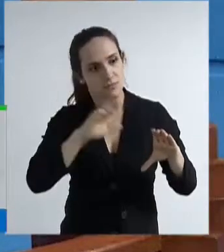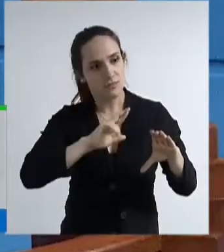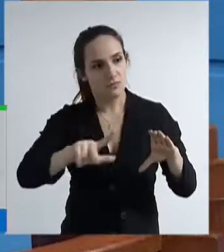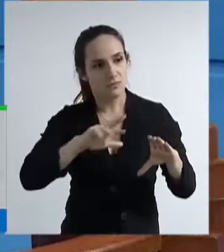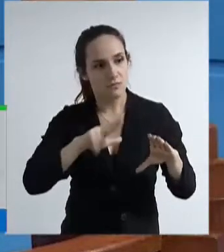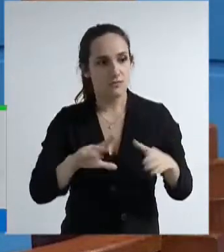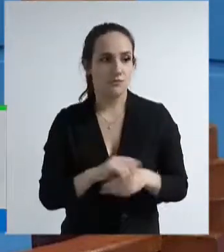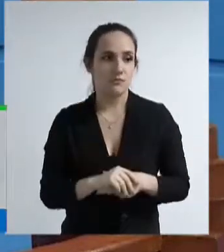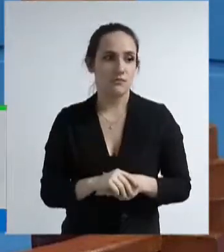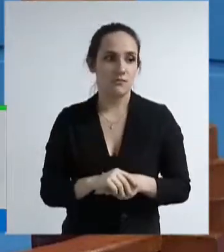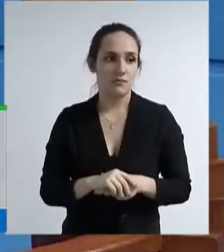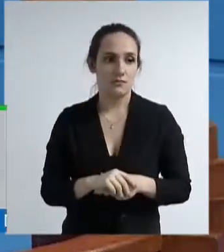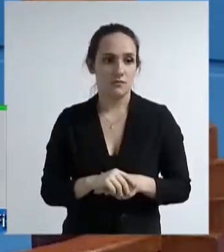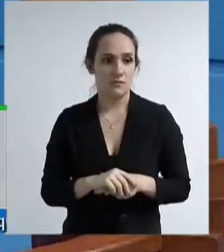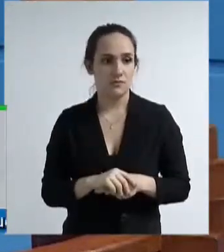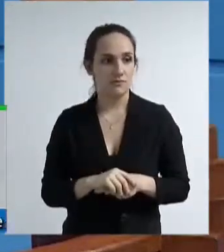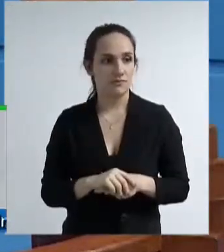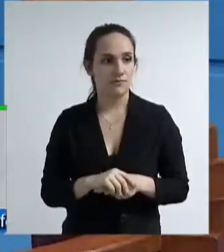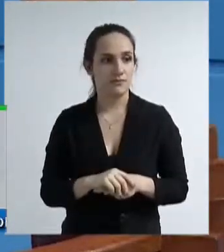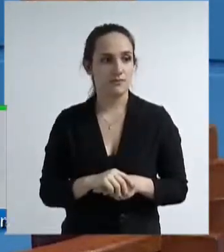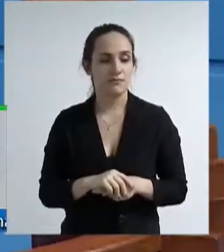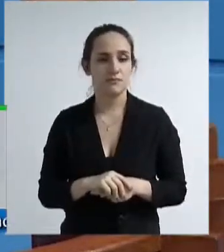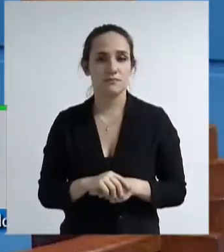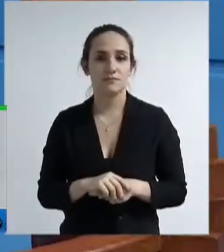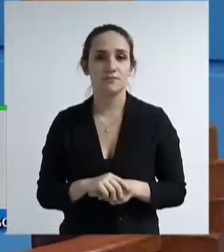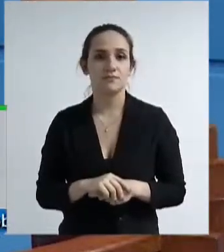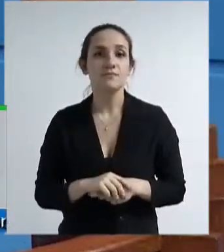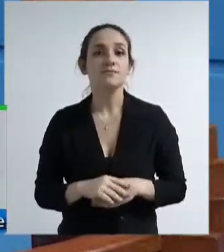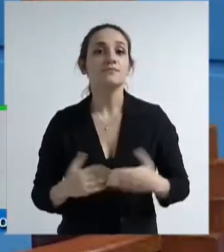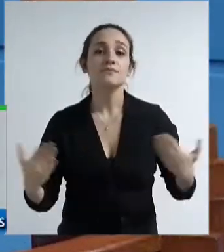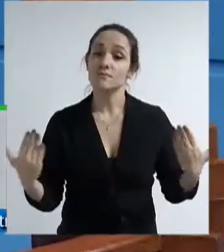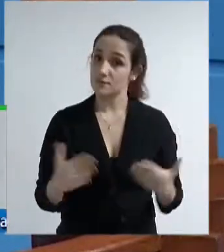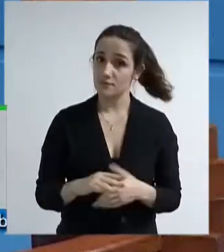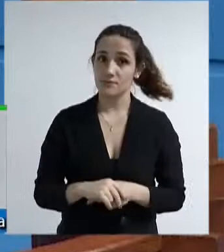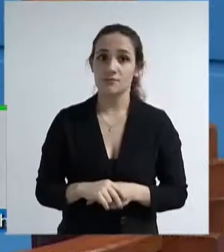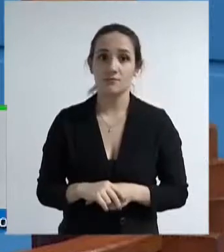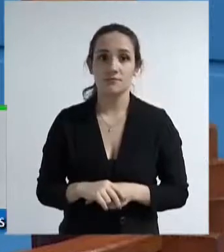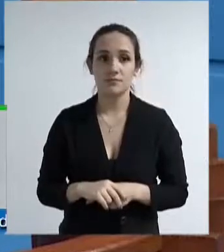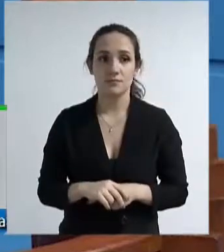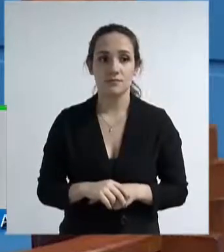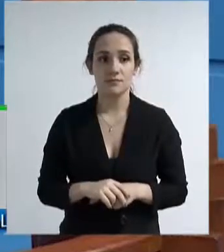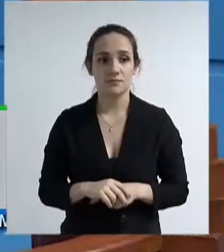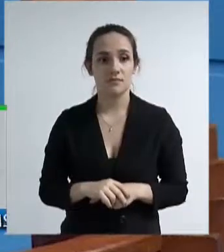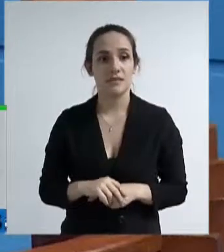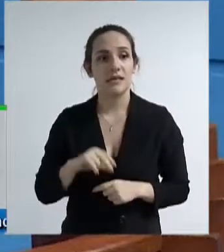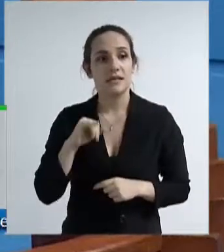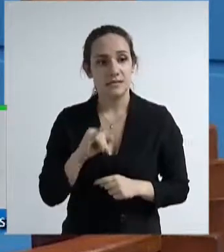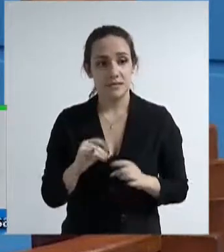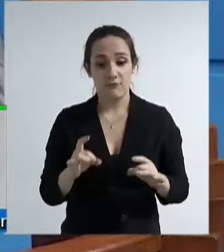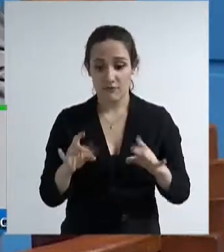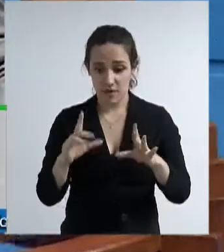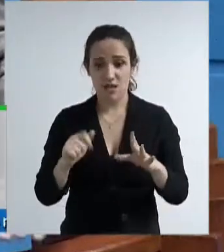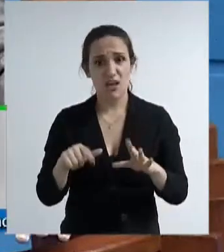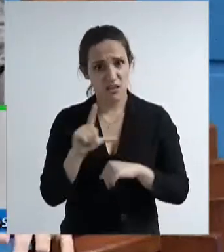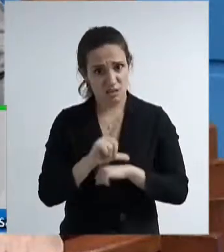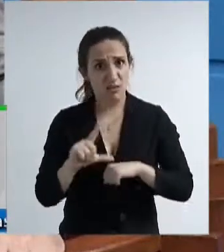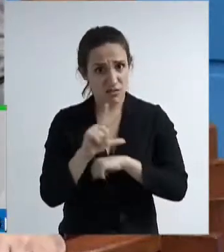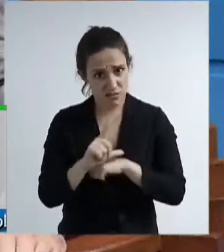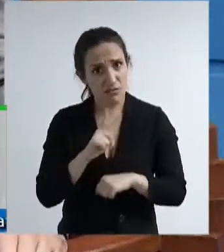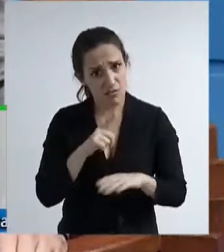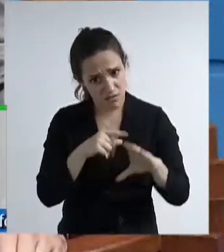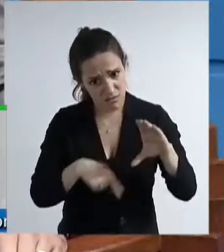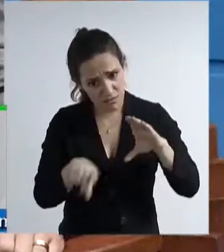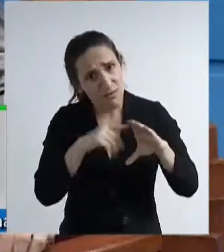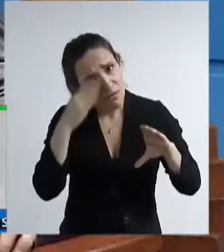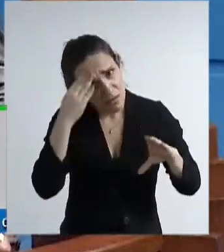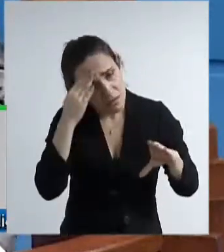especiais para uso fora de estrada. Só para concluir, senhor presidente. Ainda que os mesmos tenham sido comercializados no Brasil ou que possuem